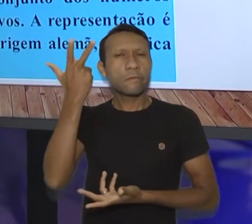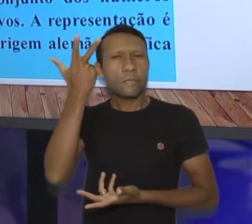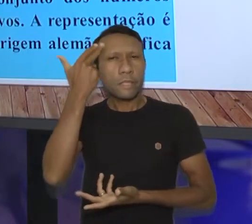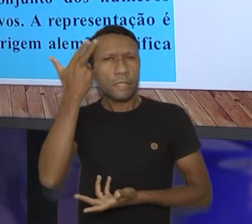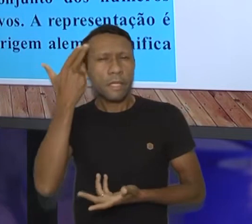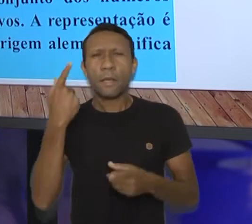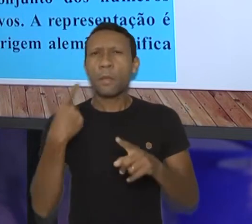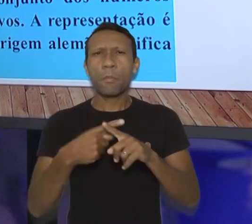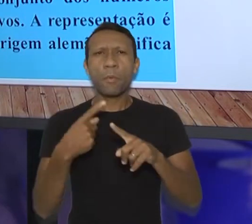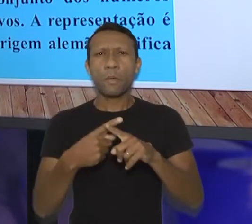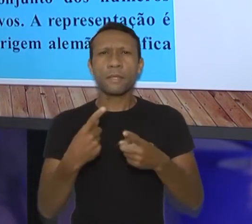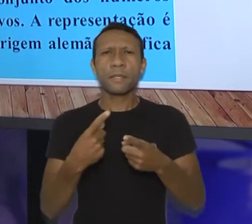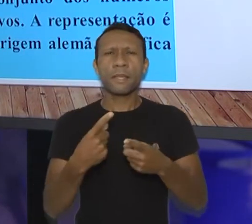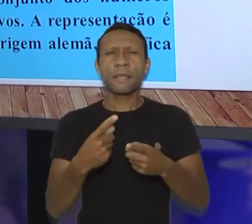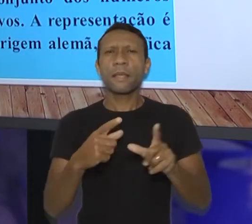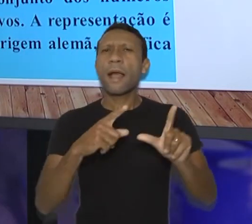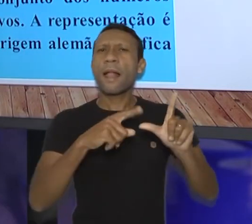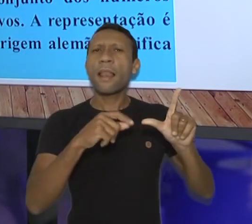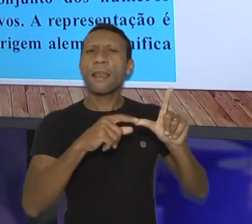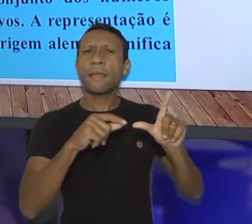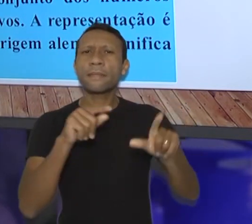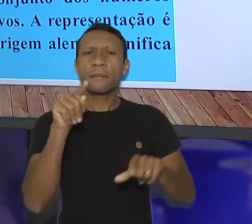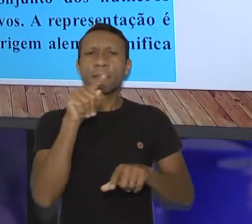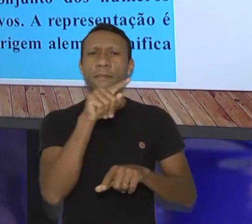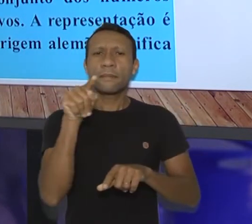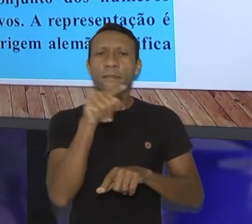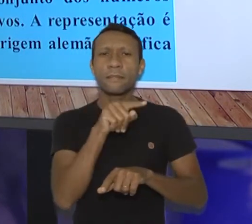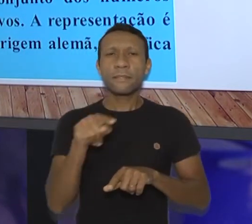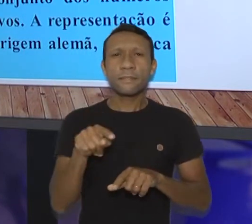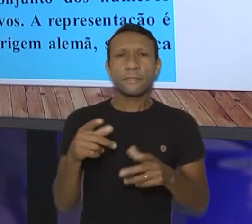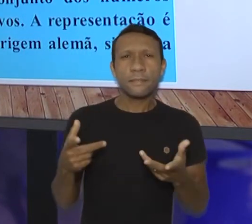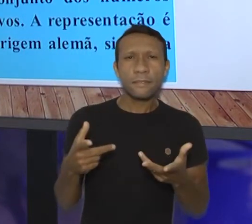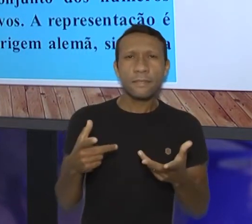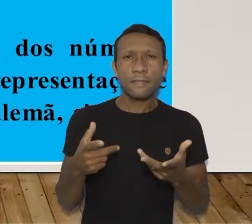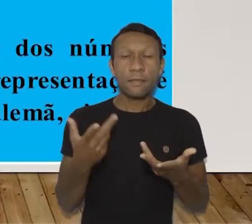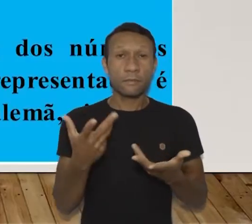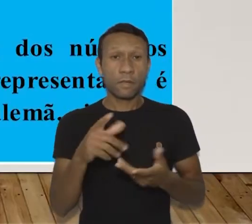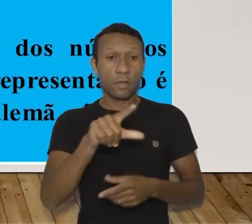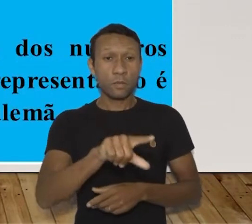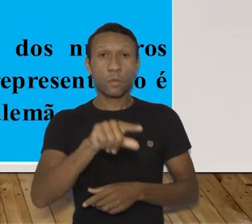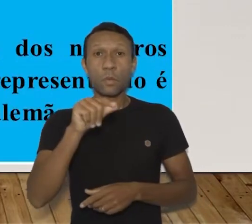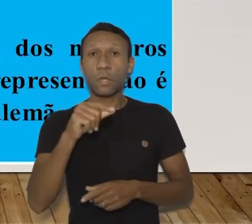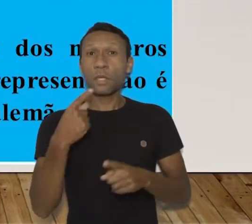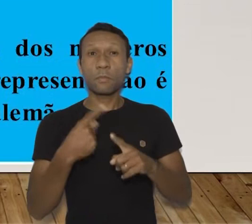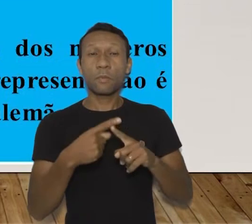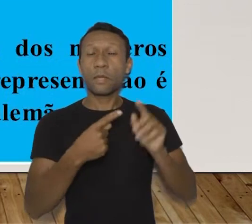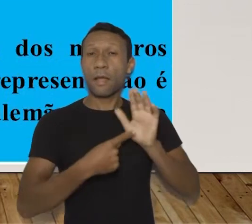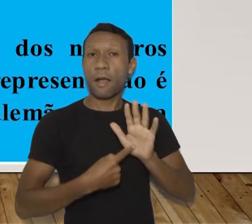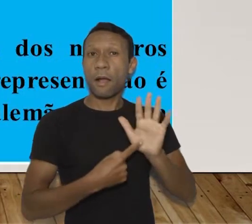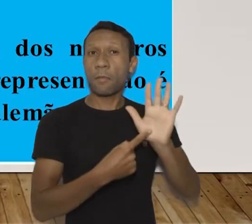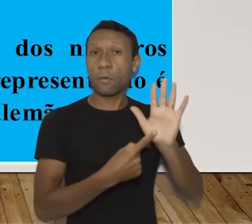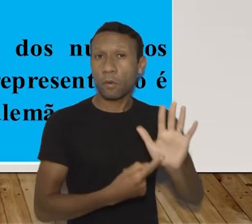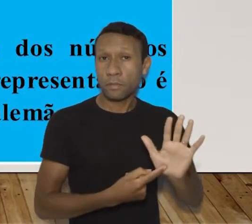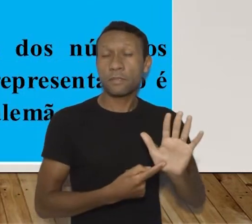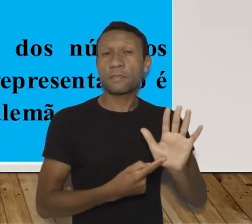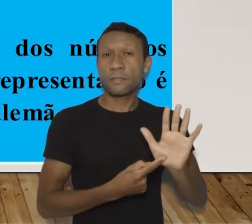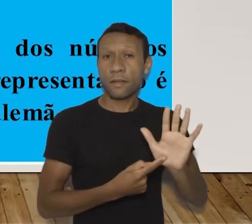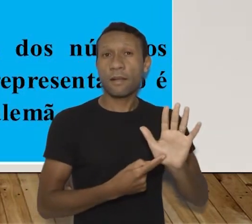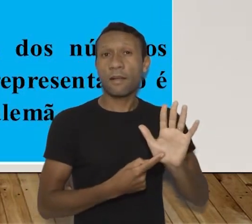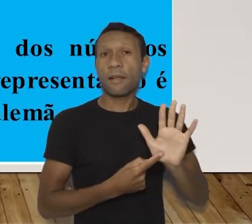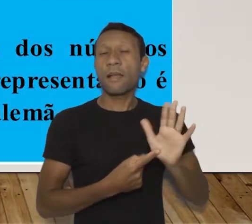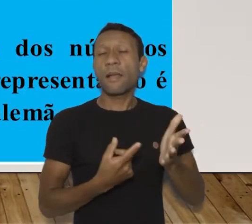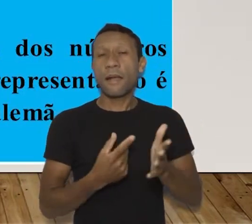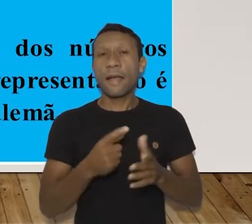por que o número Z? Porque Z, o símbolo Z foi escolhido por representar a palavra Zahl, que é de